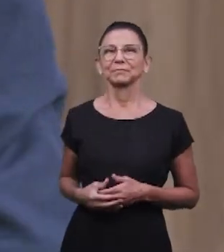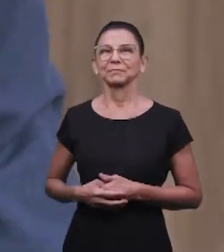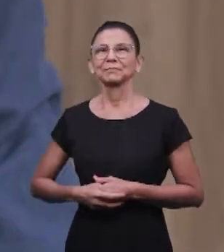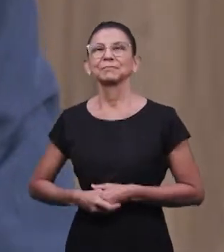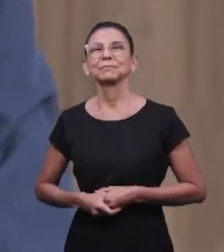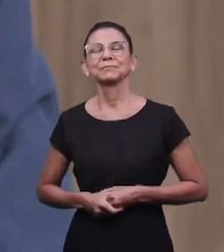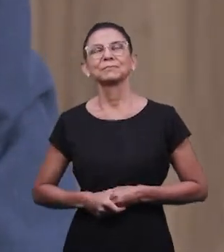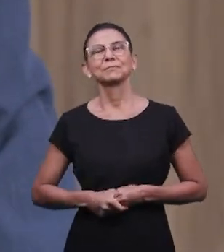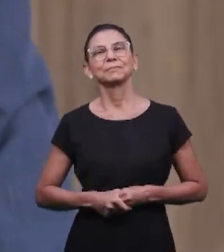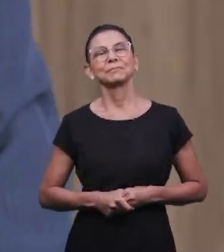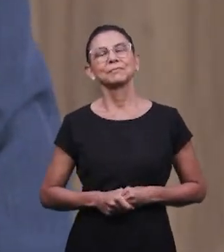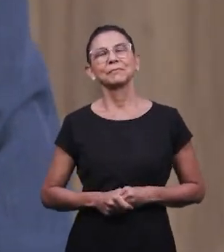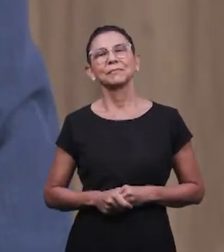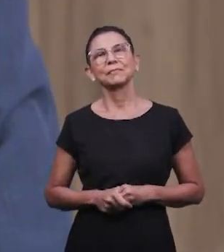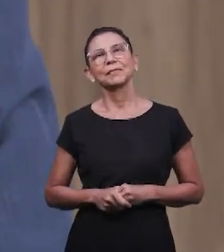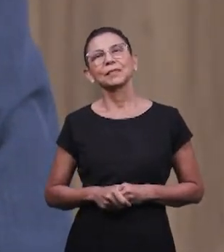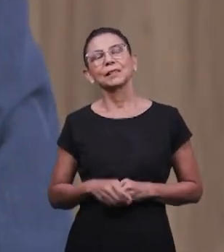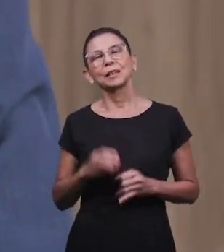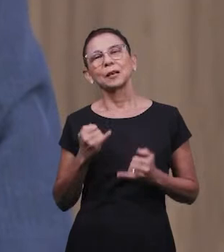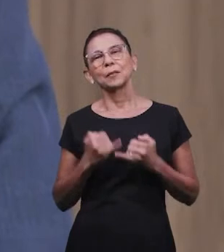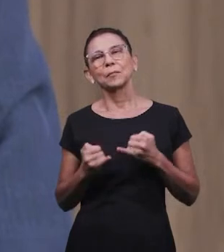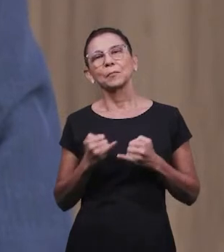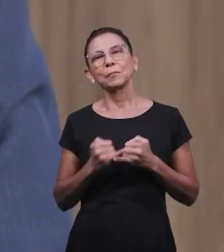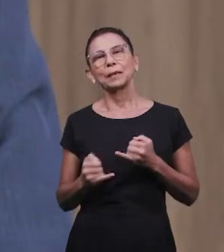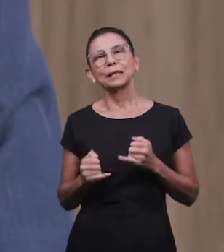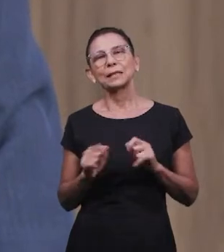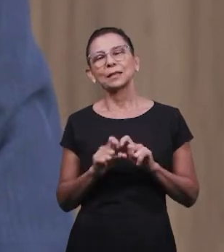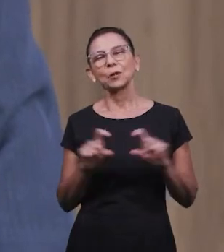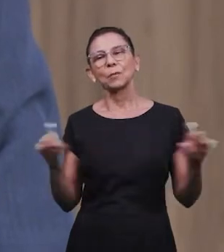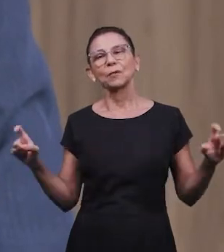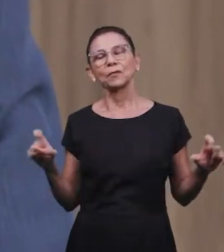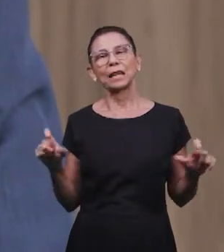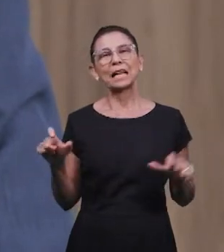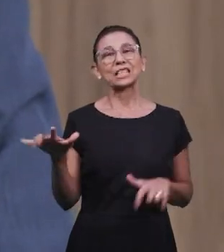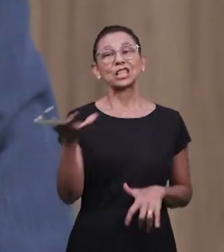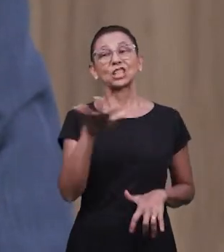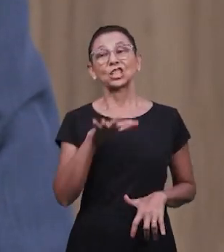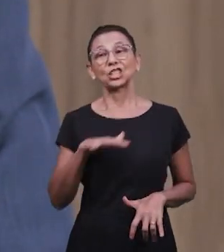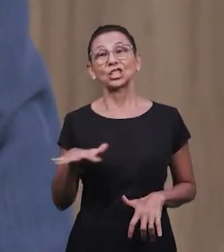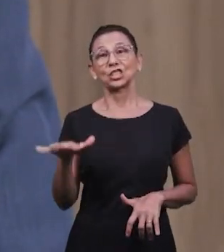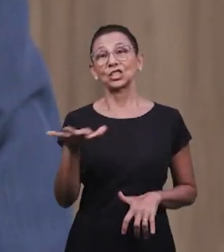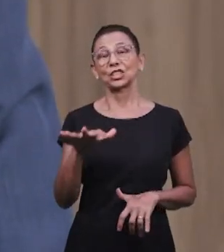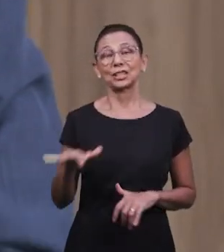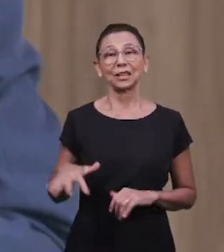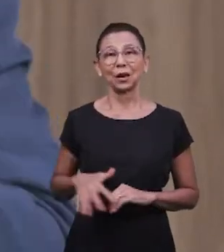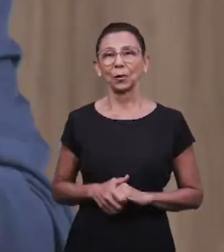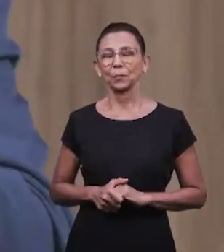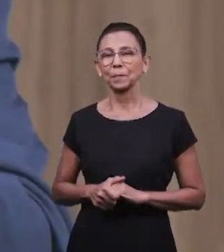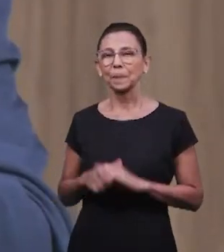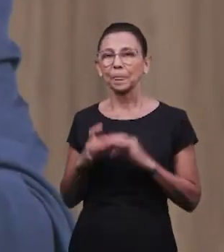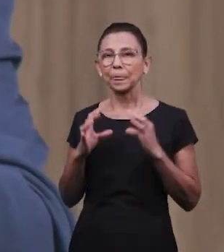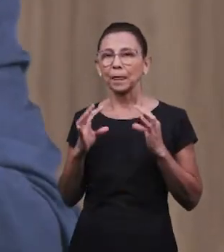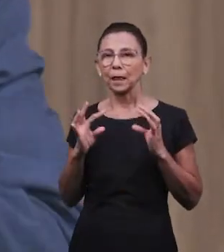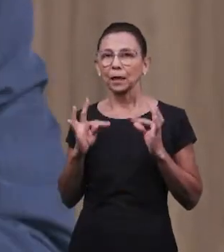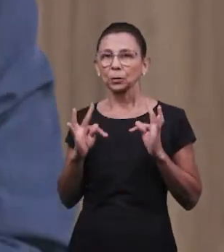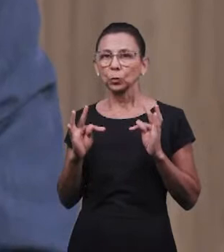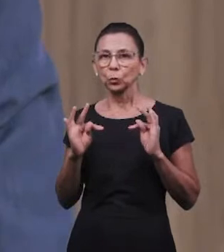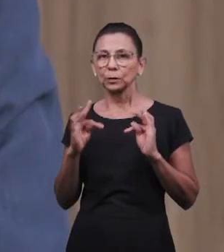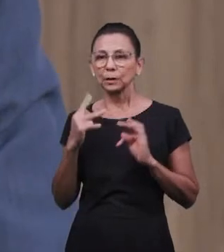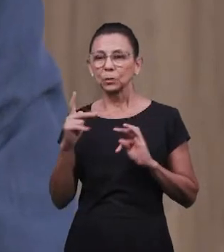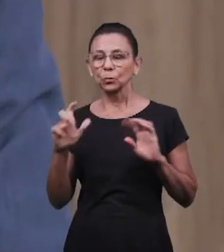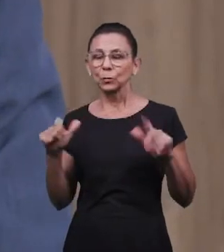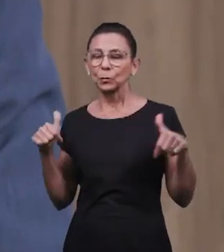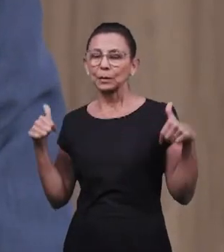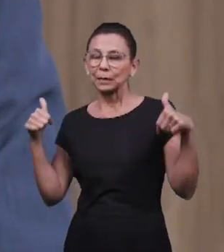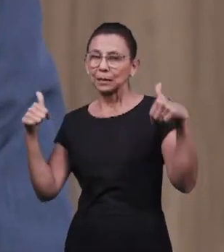termo que na Bíblia sempre quando você faça isso. Se você fizer dentro da sua casa, com seu filho, você com sua esposa, você com seu